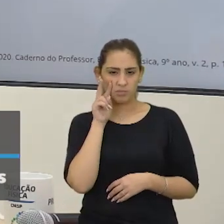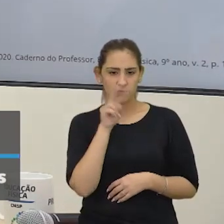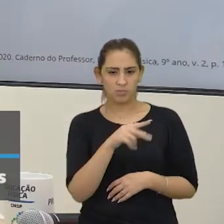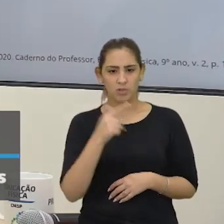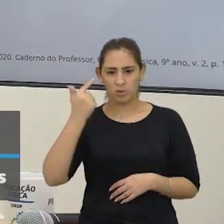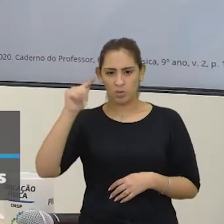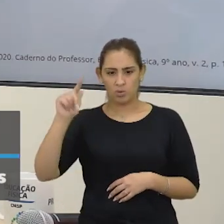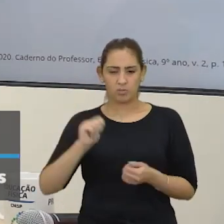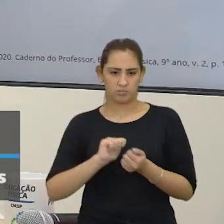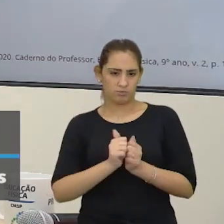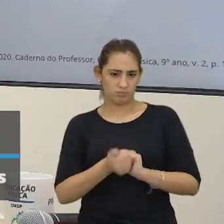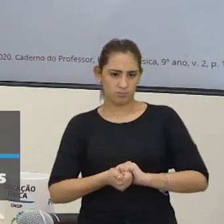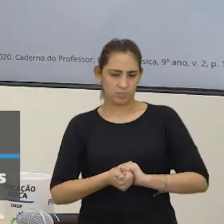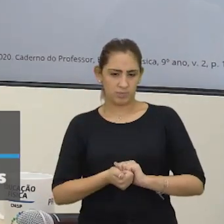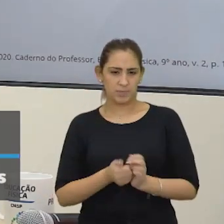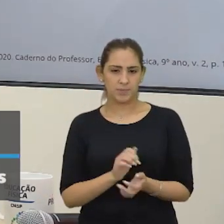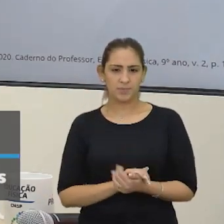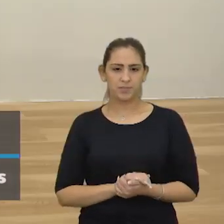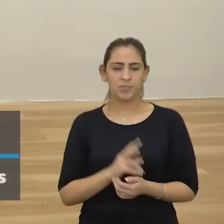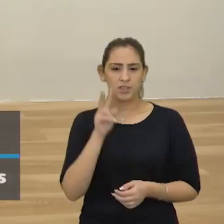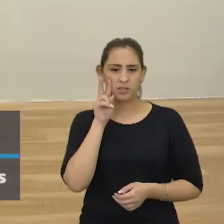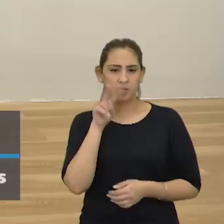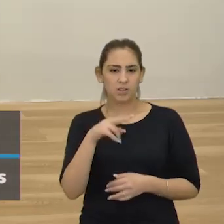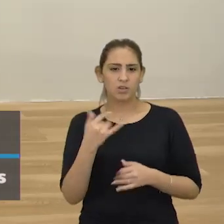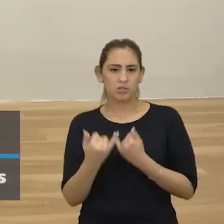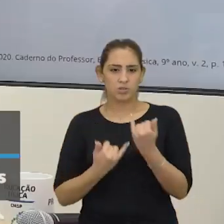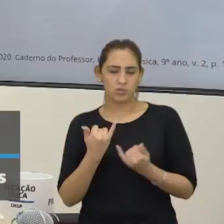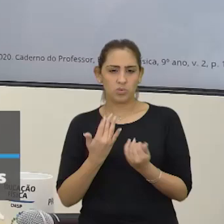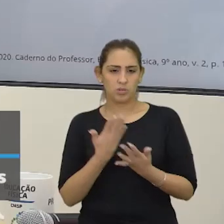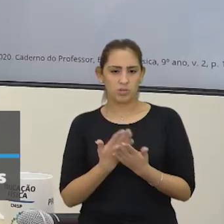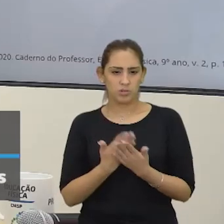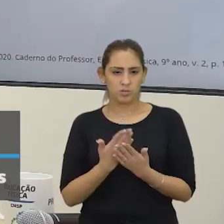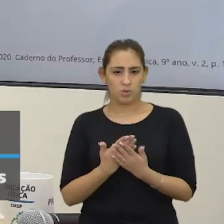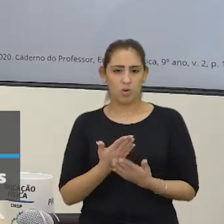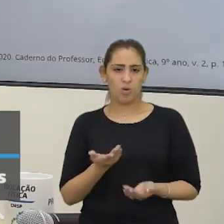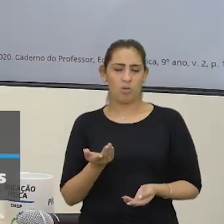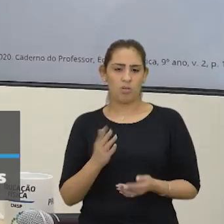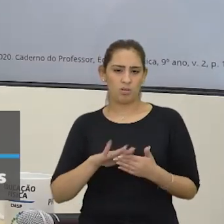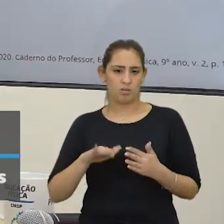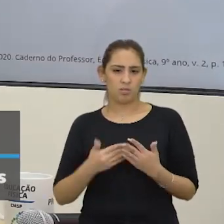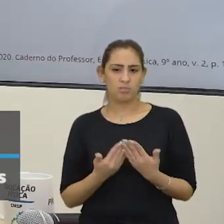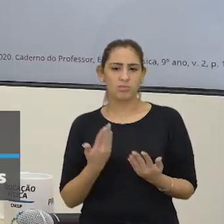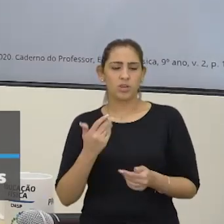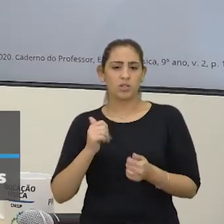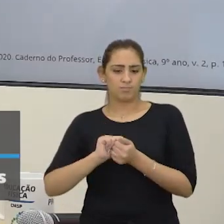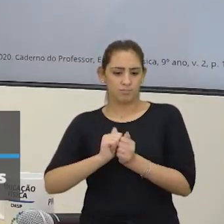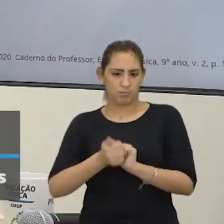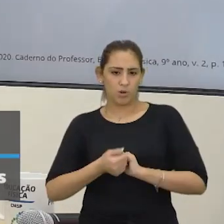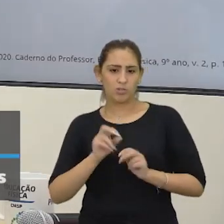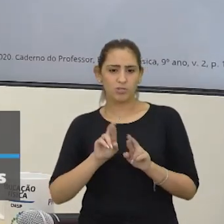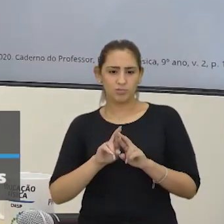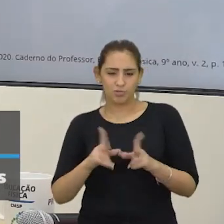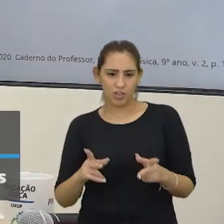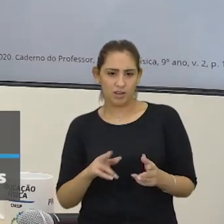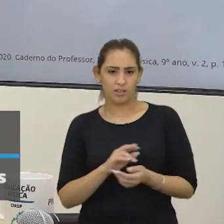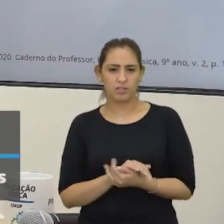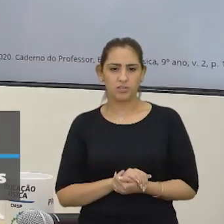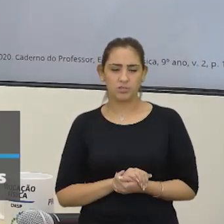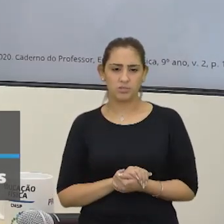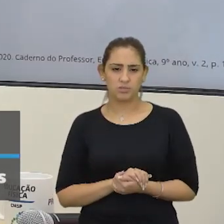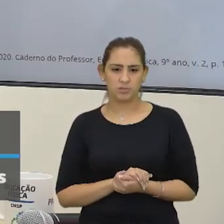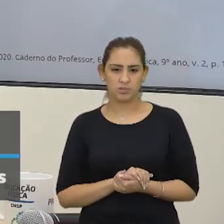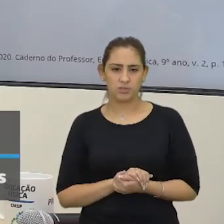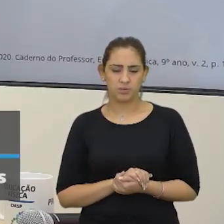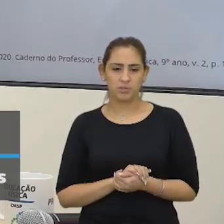esportivas. Nós passamos a ver o jogo na escola de forma diferente. Nós passamos a ver o esporte de forma diferente.